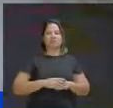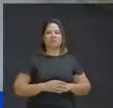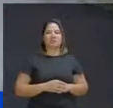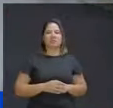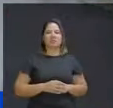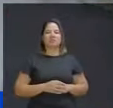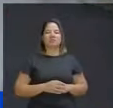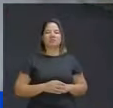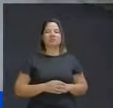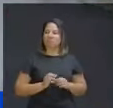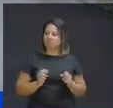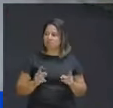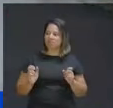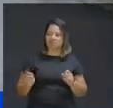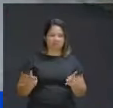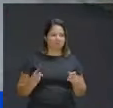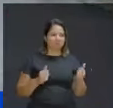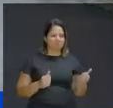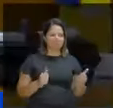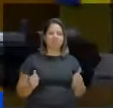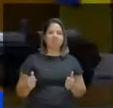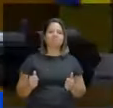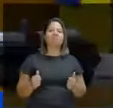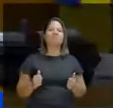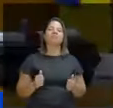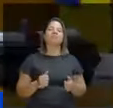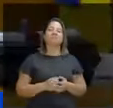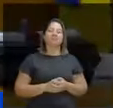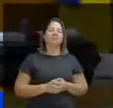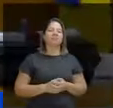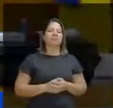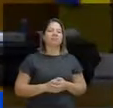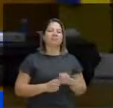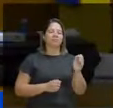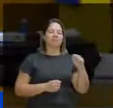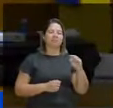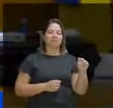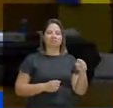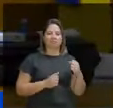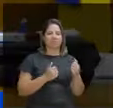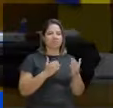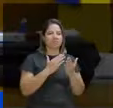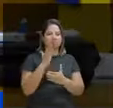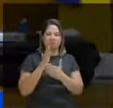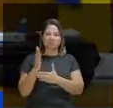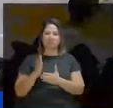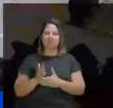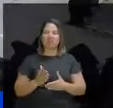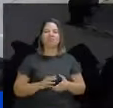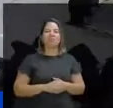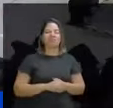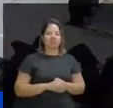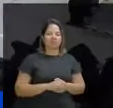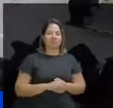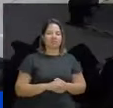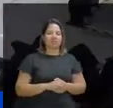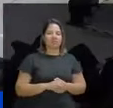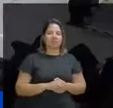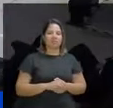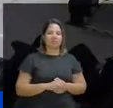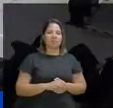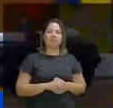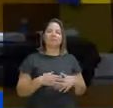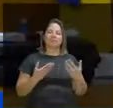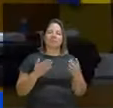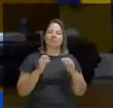Carmo, tudo bem? Sim. Podemos aprovar? Aprovado, excelência. Juscelio, ok, Juscelio? Aprovado. Tina? Aprovado. Ariadne? Aprovado, excelência.